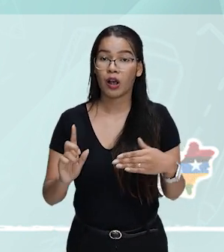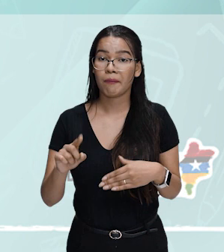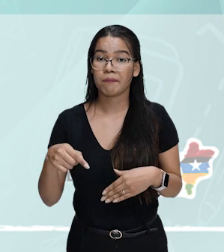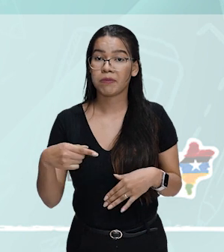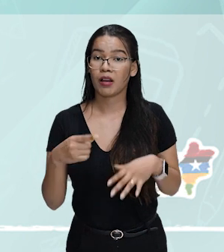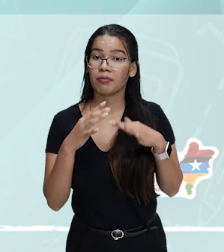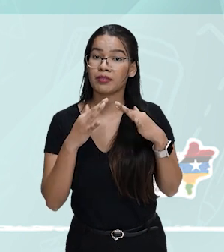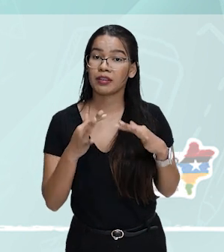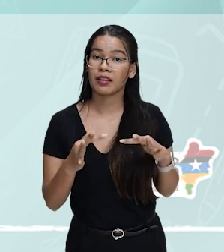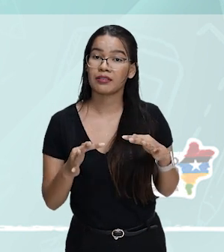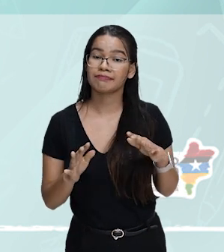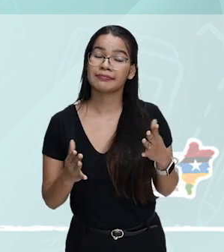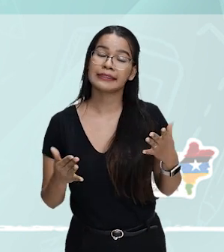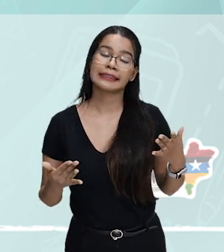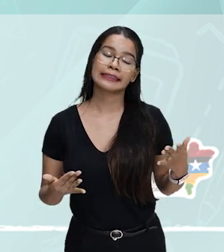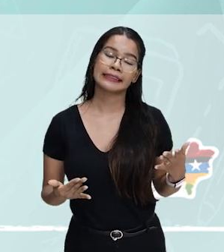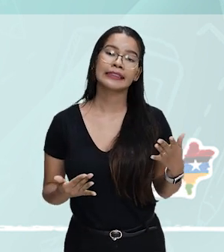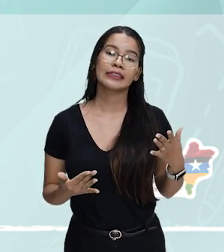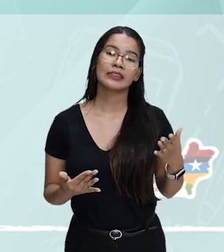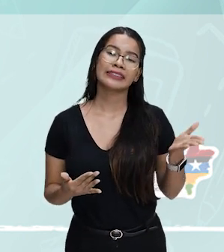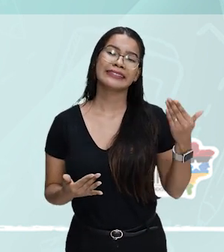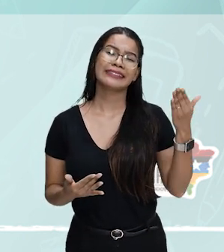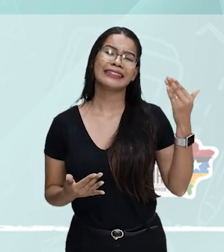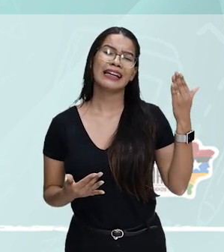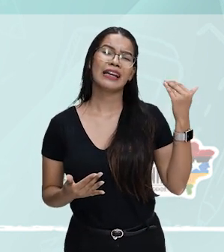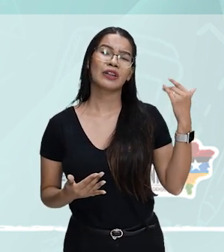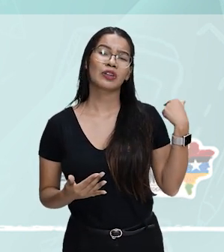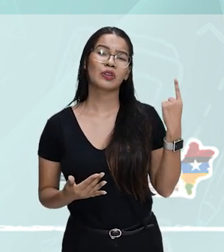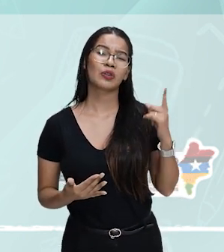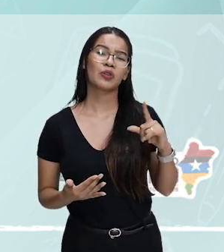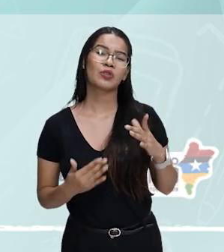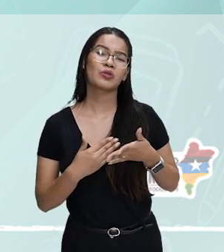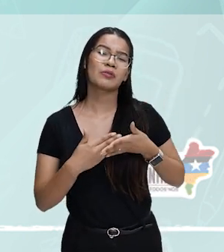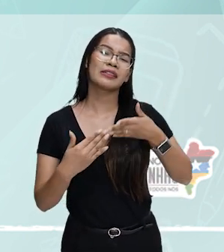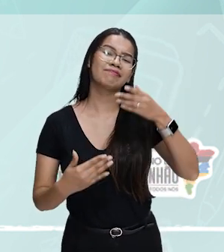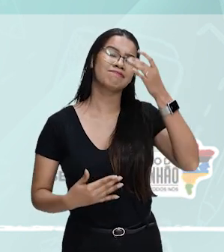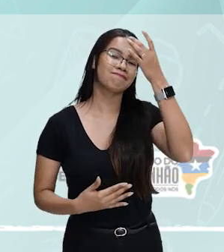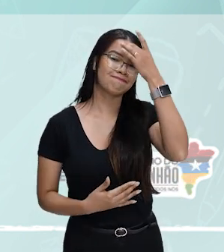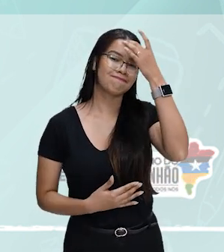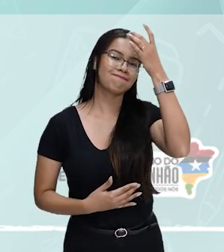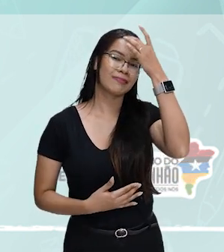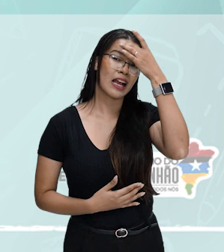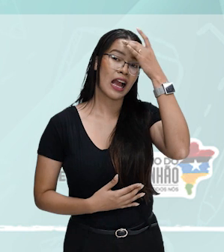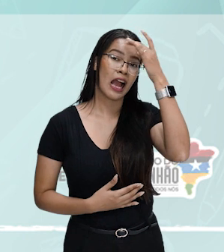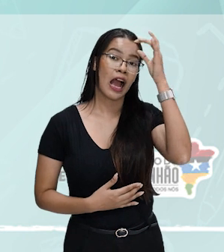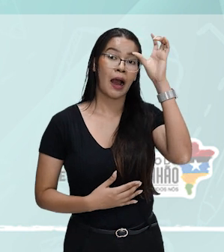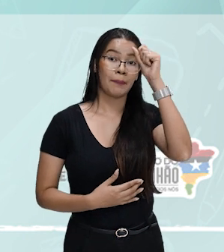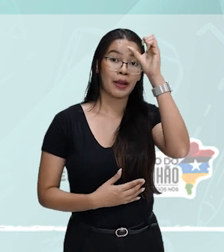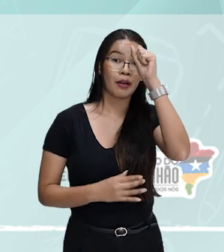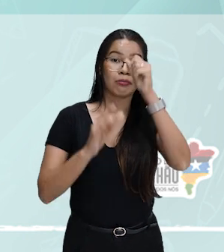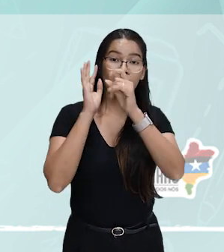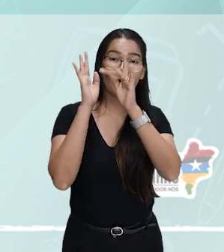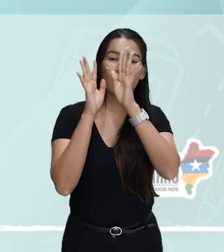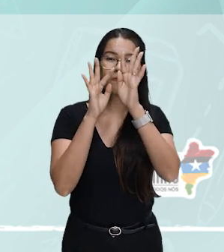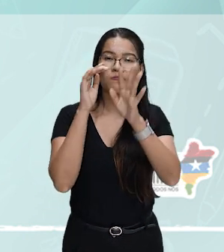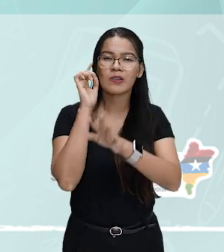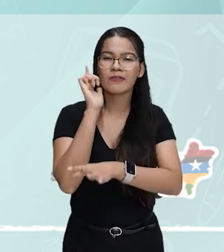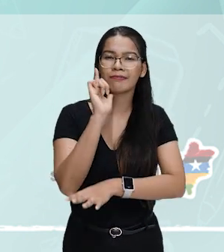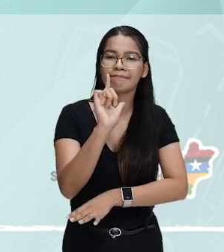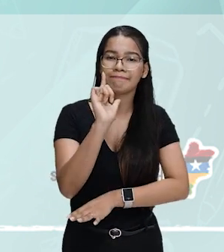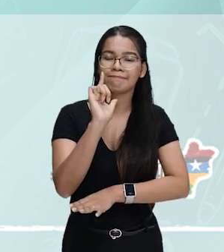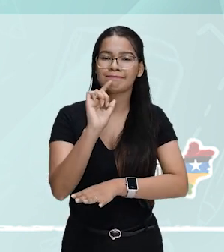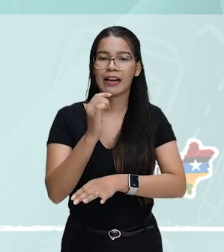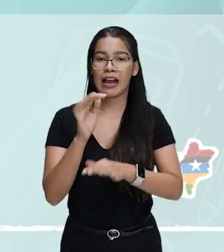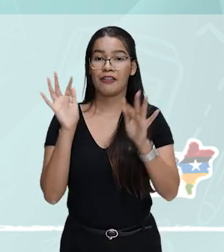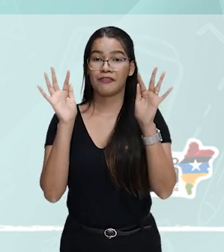oração. Afinal, desde que nos entendemos por gente, aprendemos a sonhar com essa felicidade